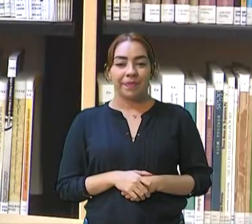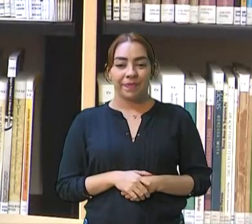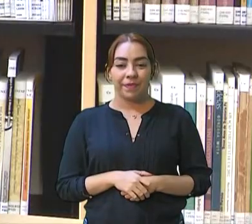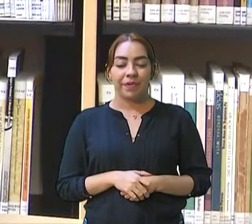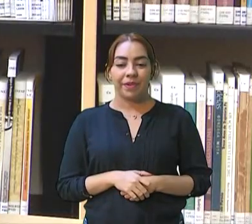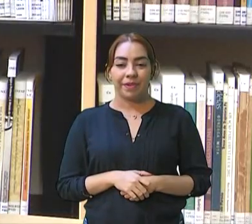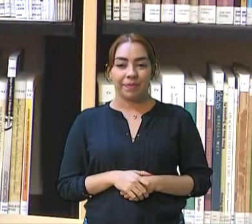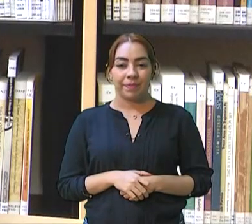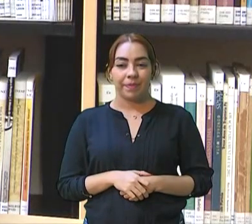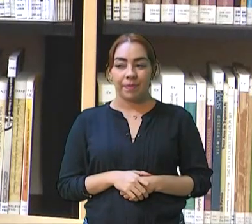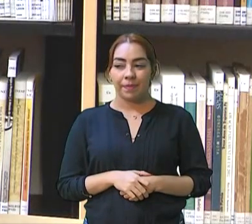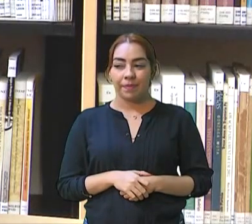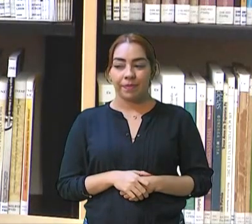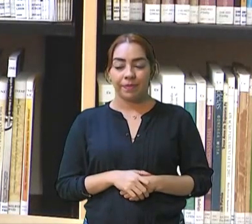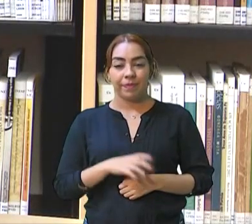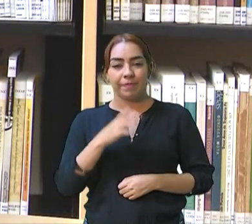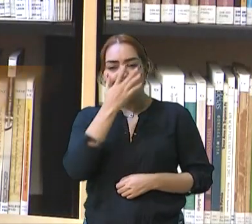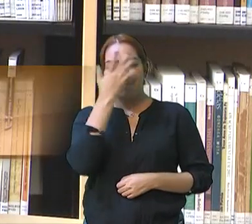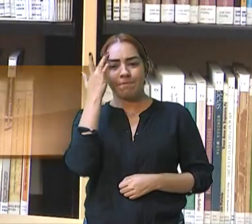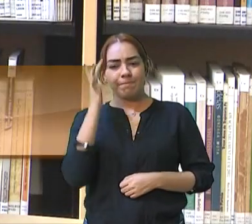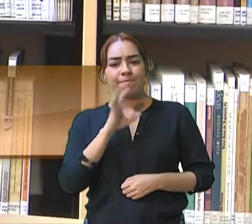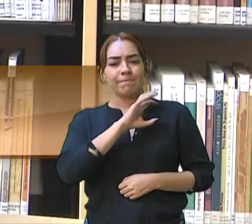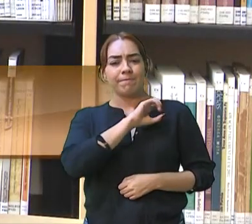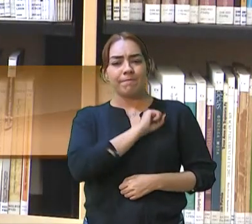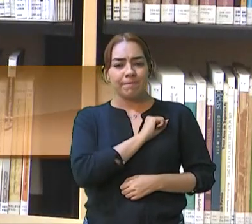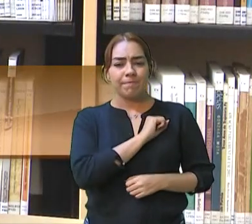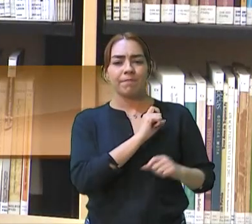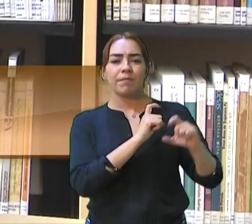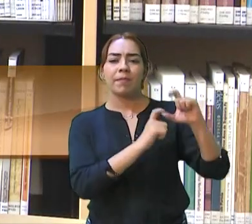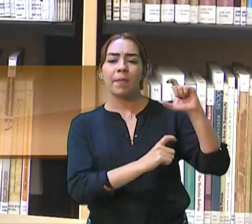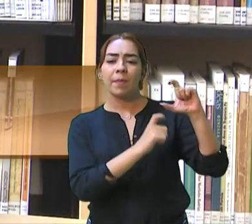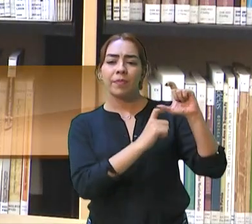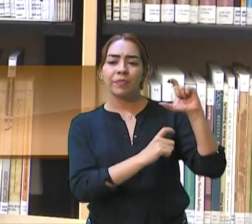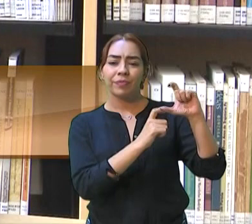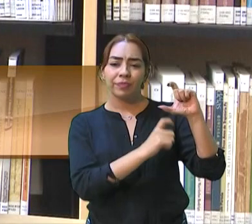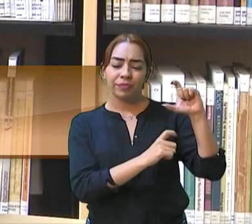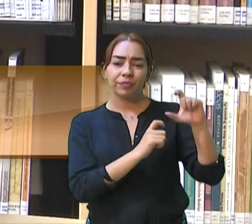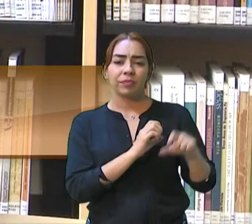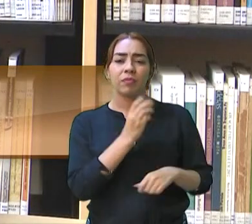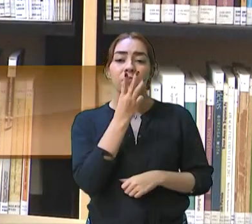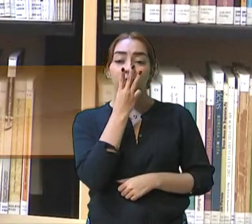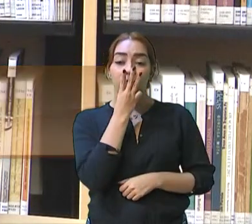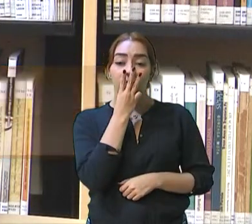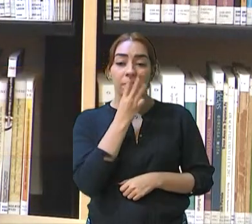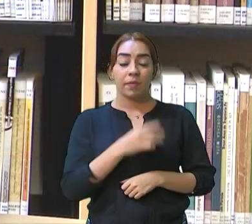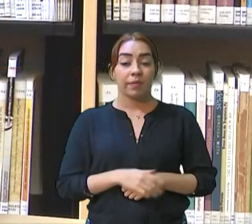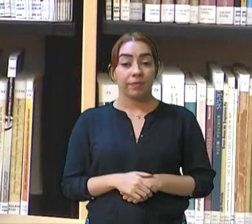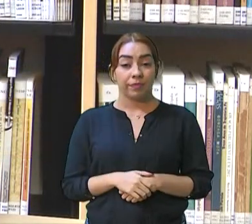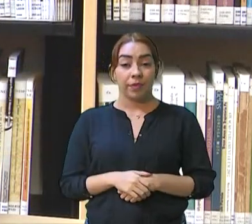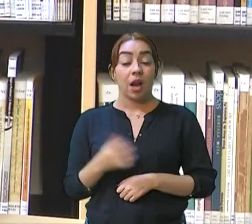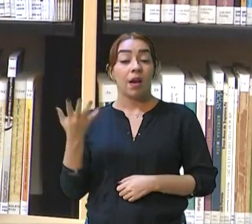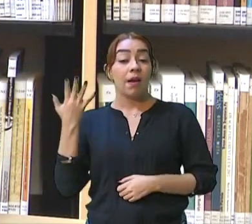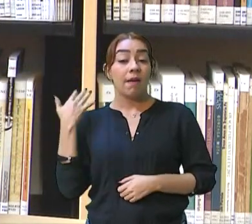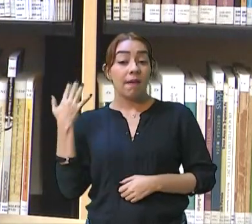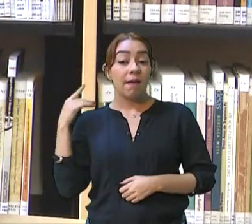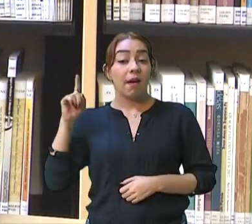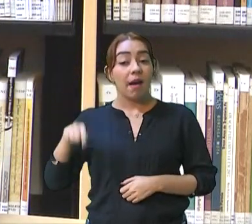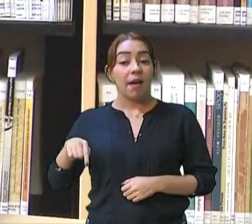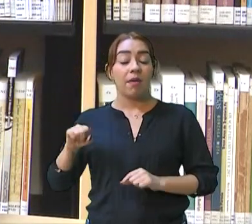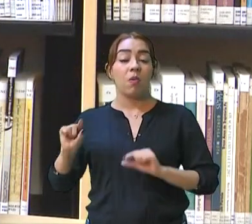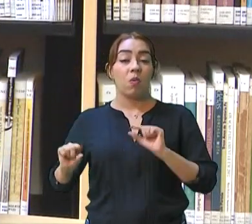isso começou quando eu tinha 4 anos de idade. Meu pai e minha mãe, né, sempre compraram quadrinhos Disney, né, da Disney.